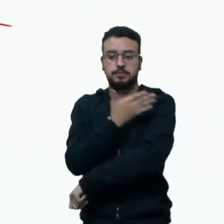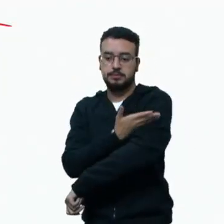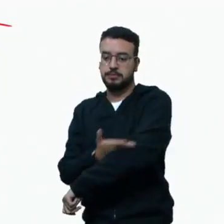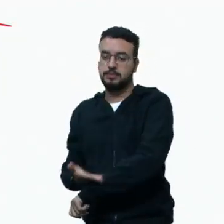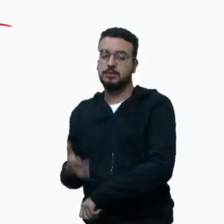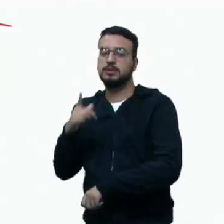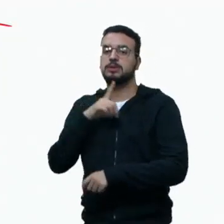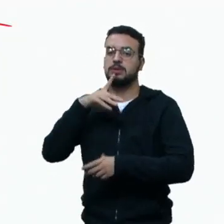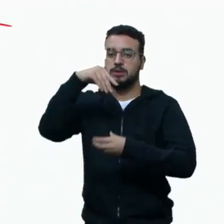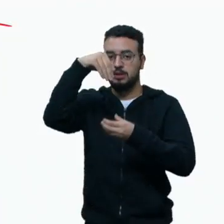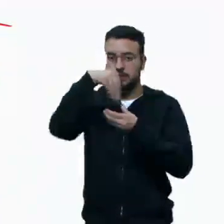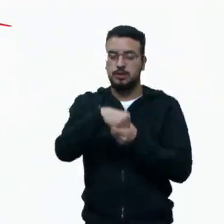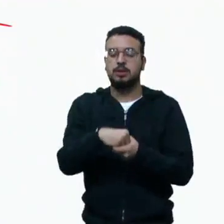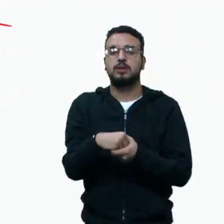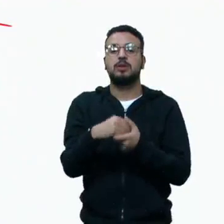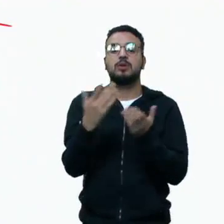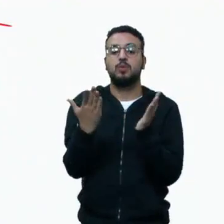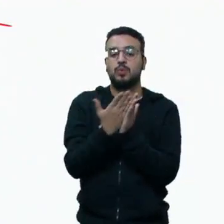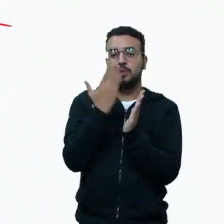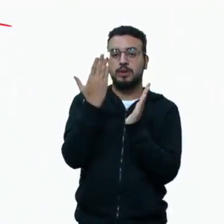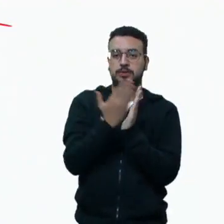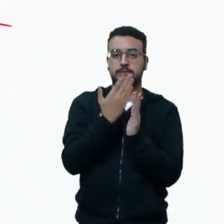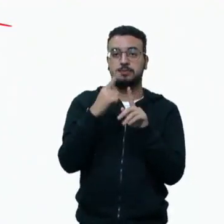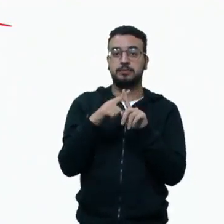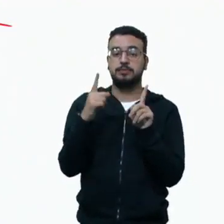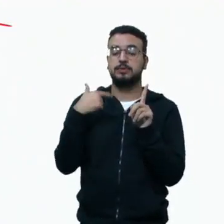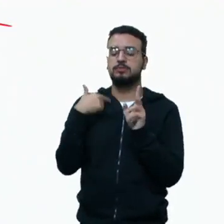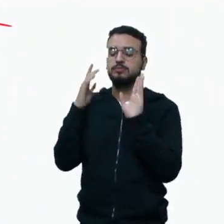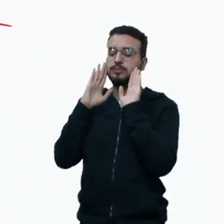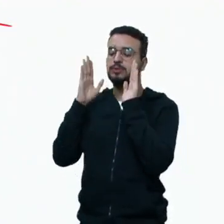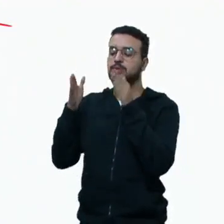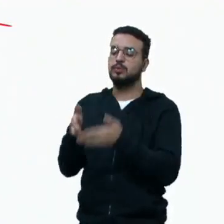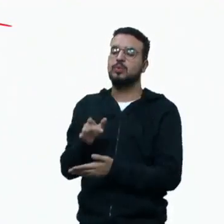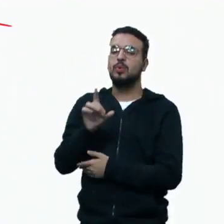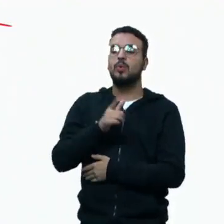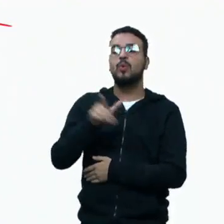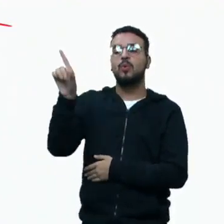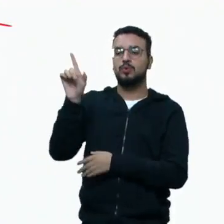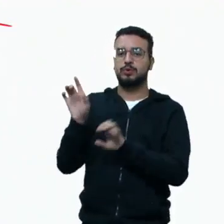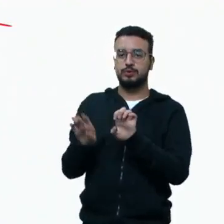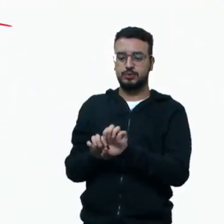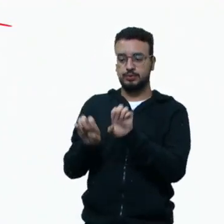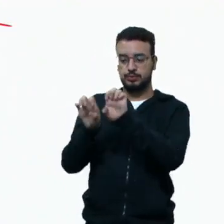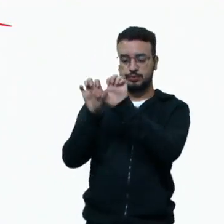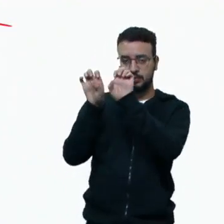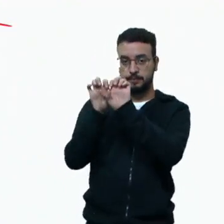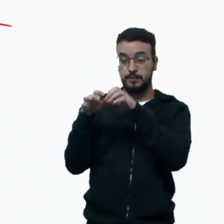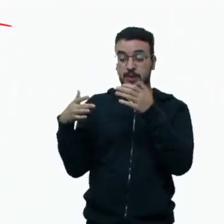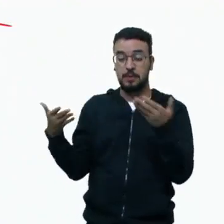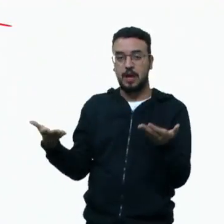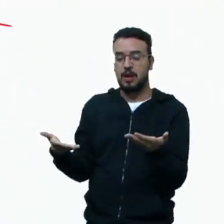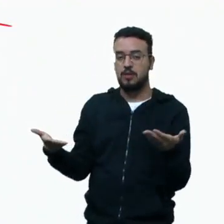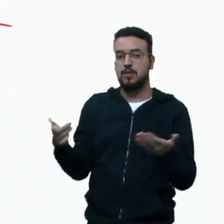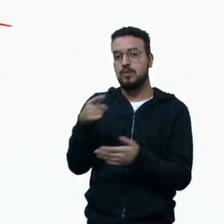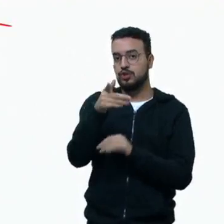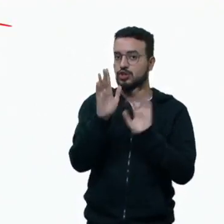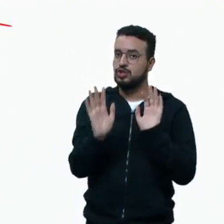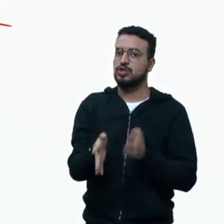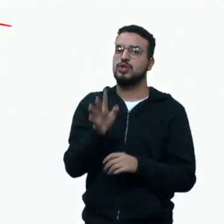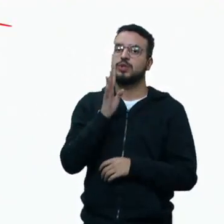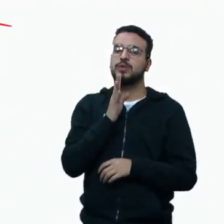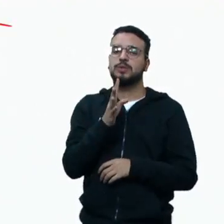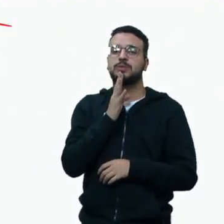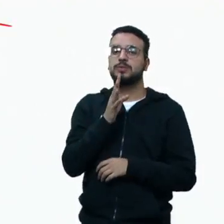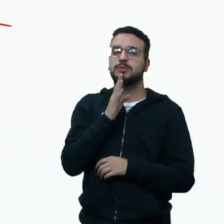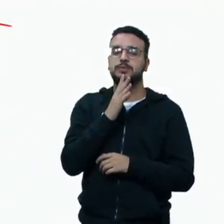seu livro didático, mas eu vou dar ênfase a outras estruturas. Então, a partir de agora, que você conhece as funções